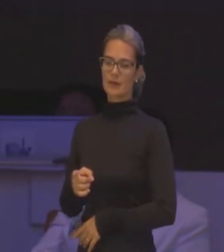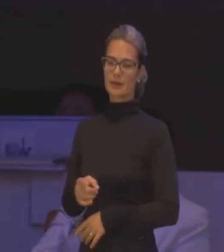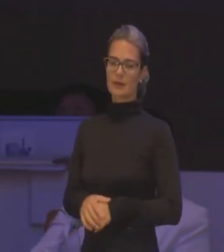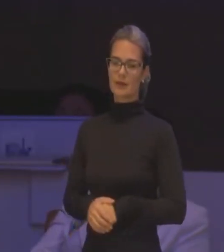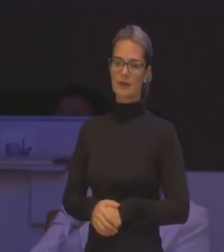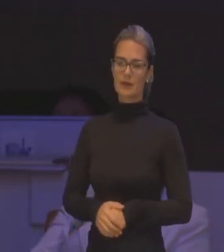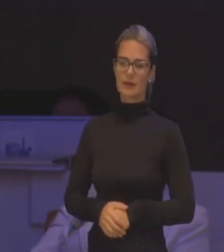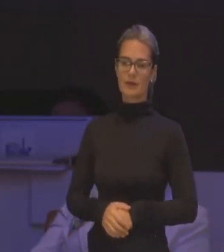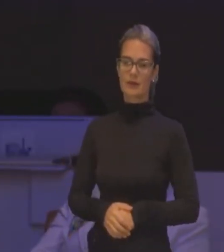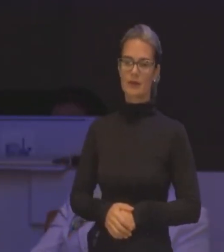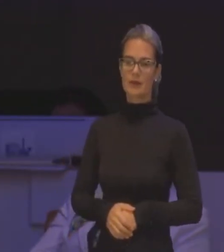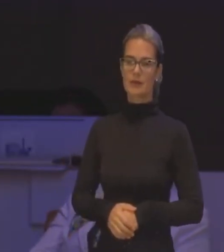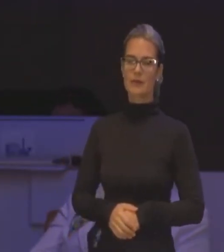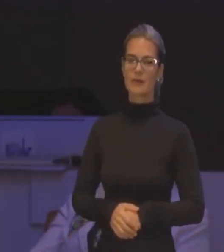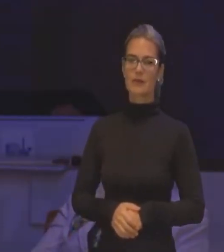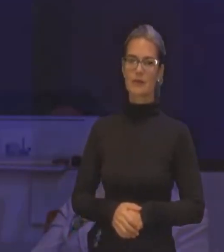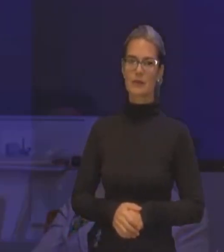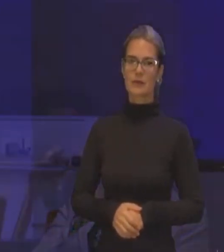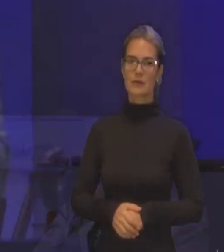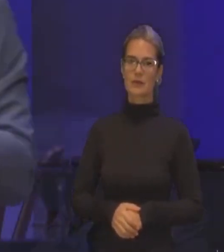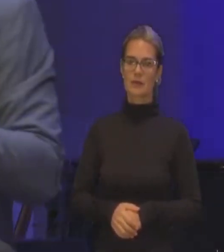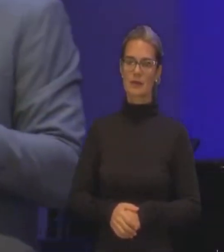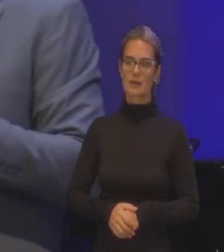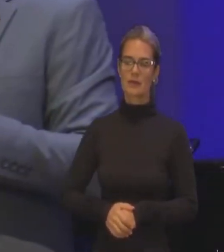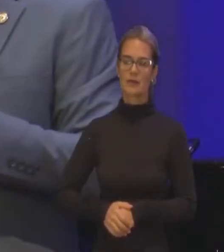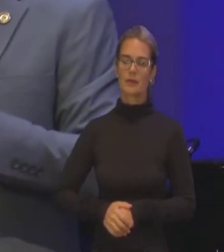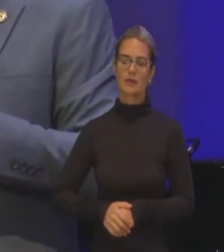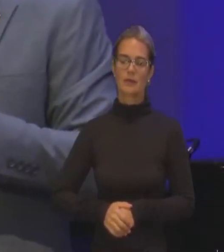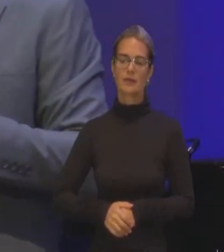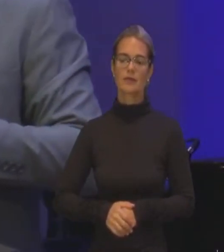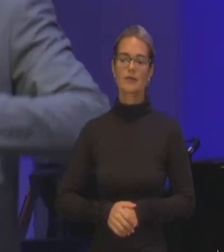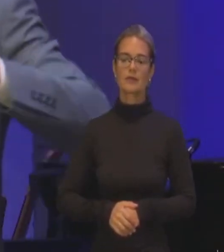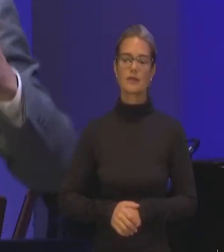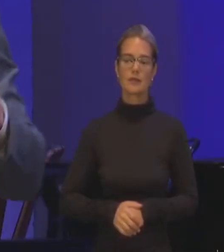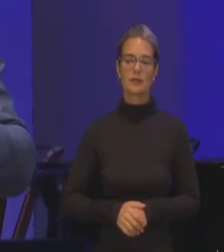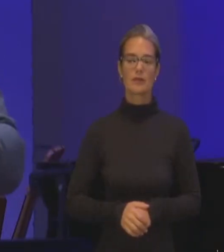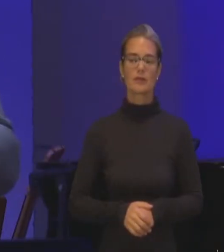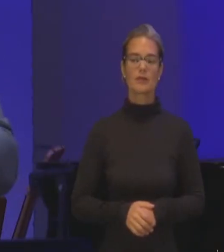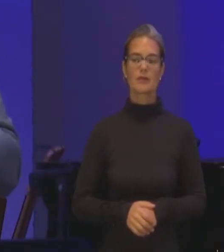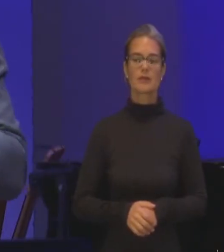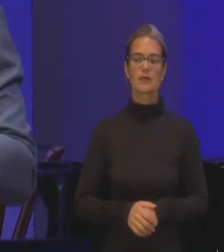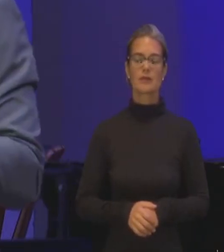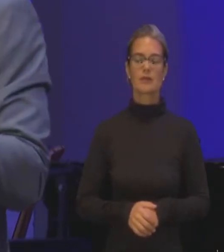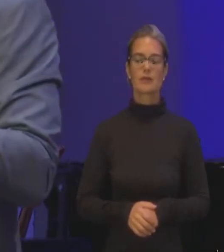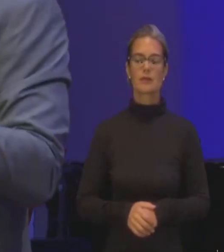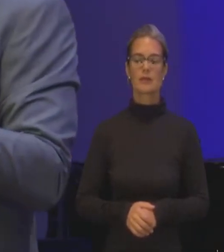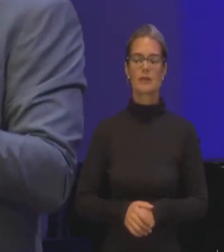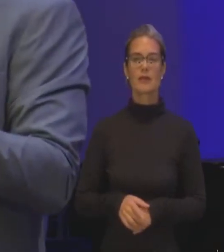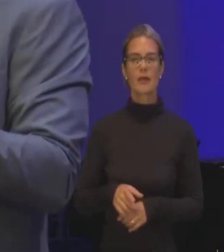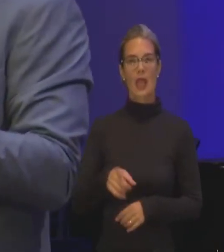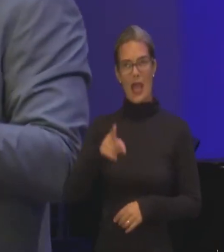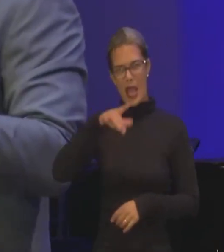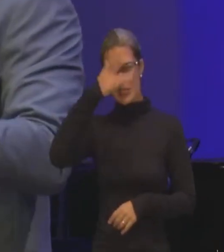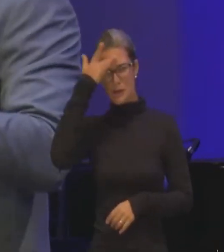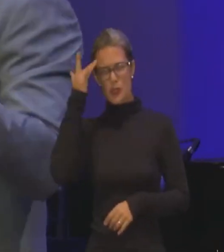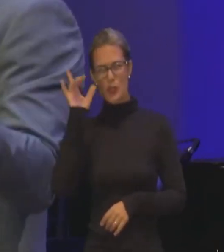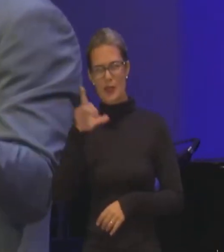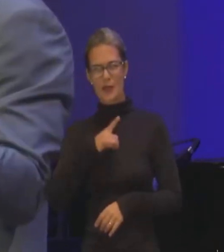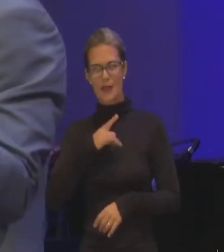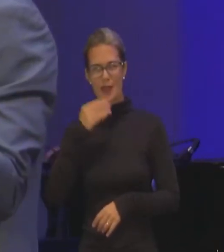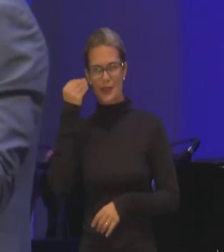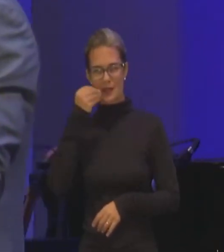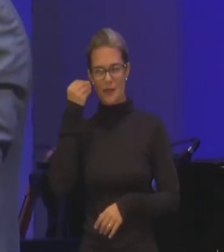Essa promessa, embasada na autoridade, quem aqui é do serviço militar sabe o que nós estamos falando, o